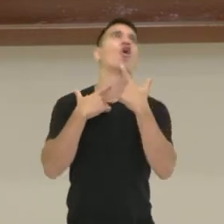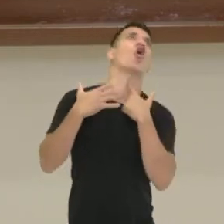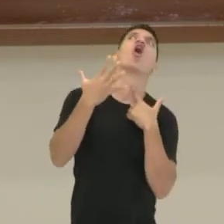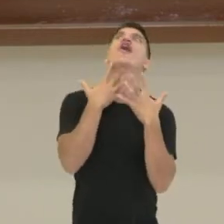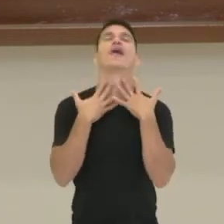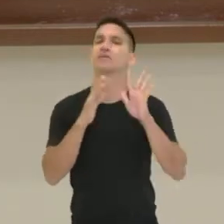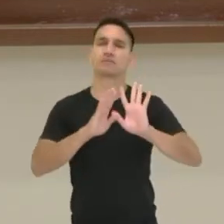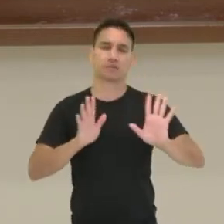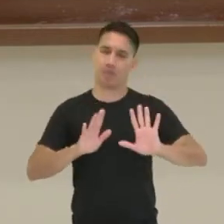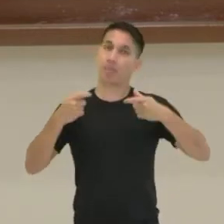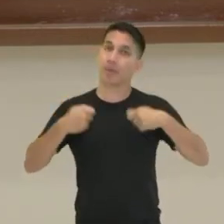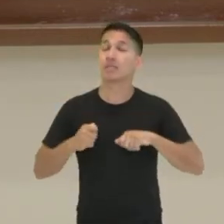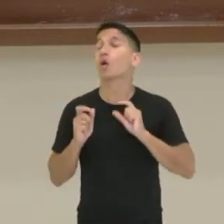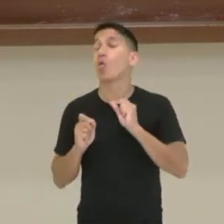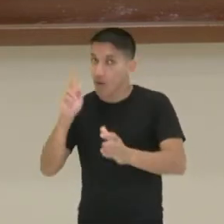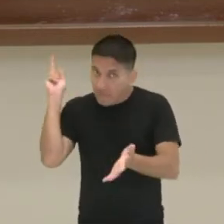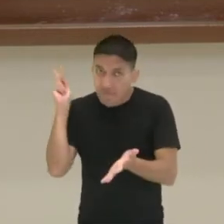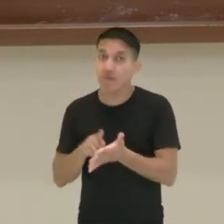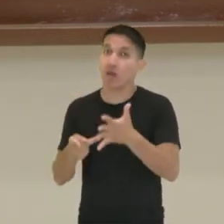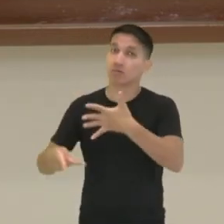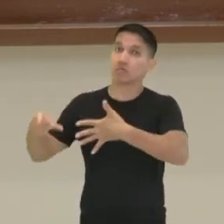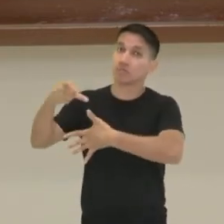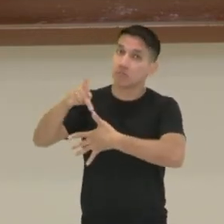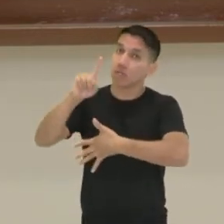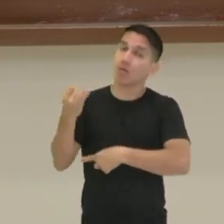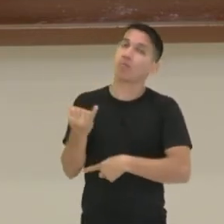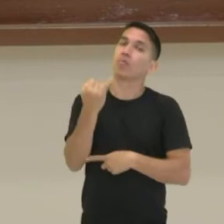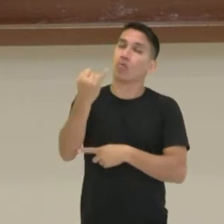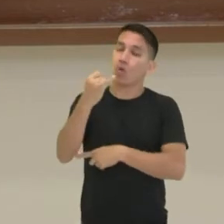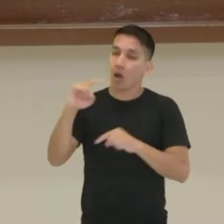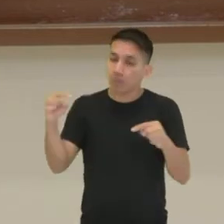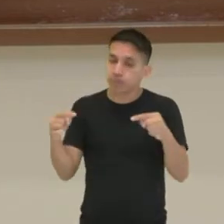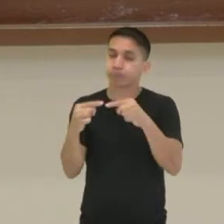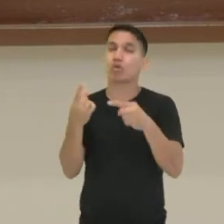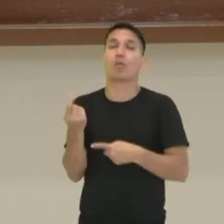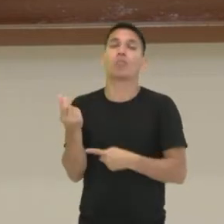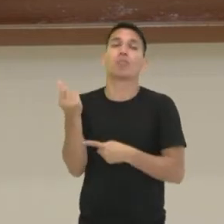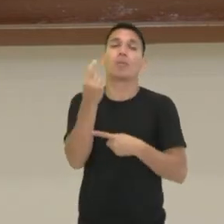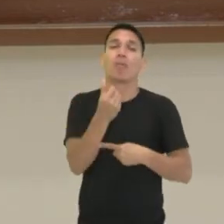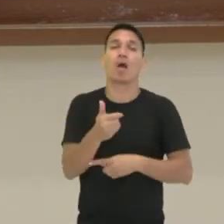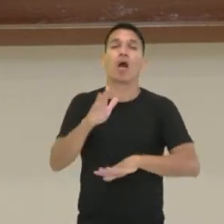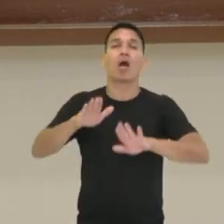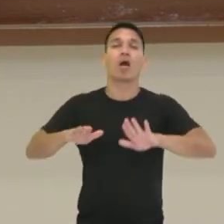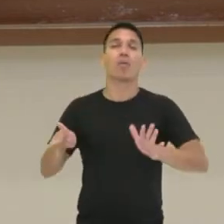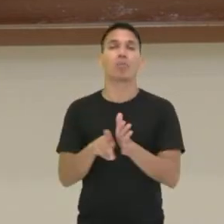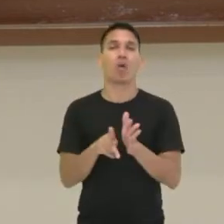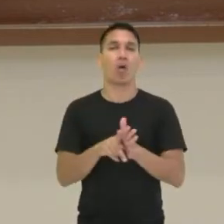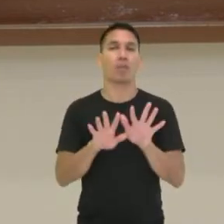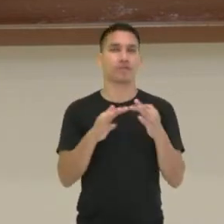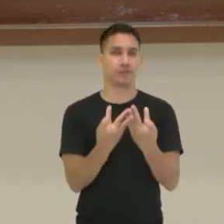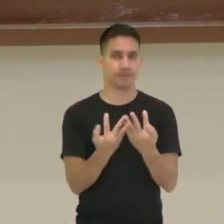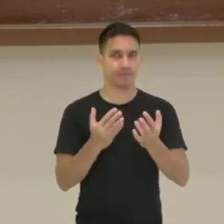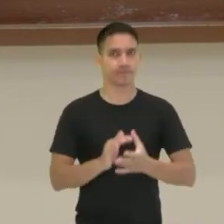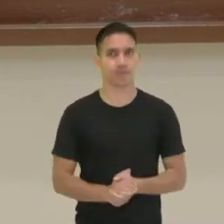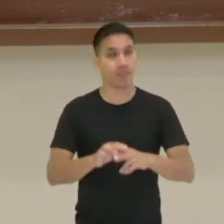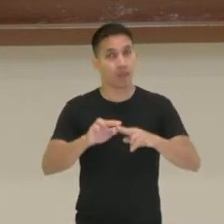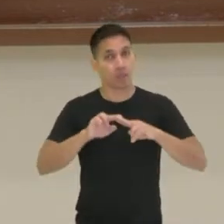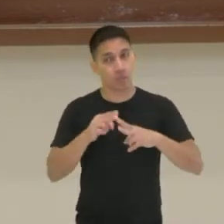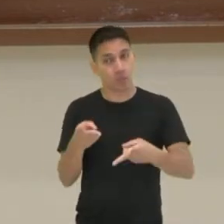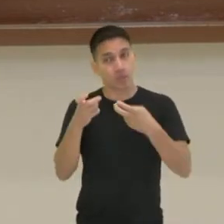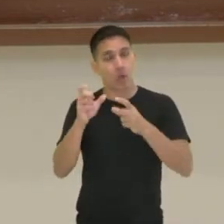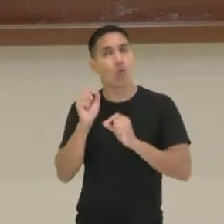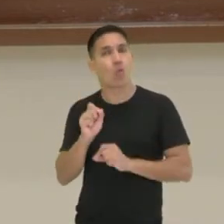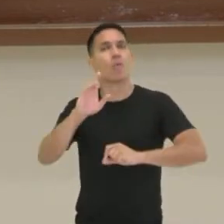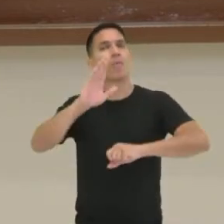que realmente é importante dentro das condições financeiras de cada família, né? Então, nós temos aqui um momento